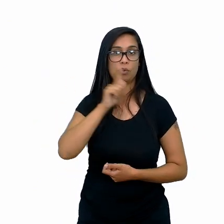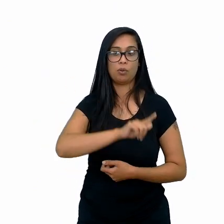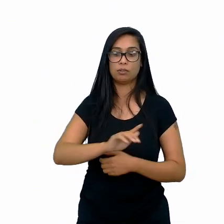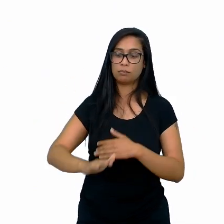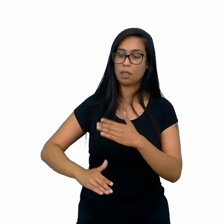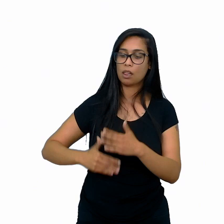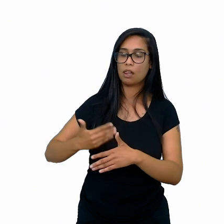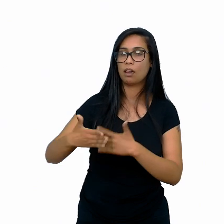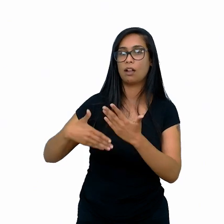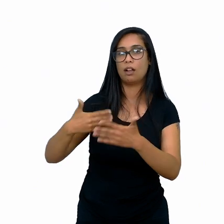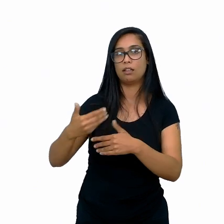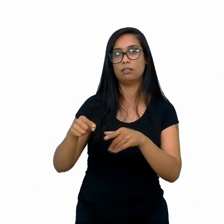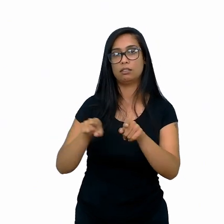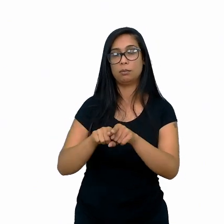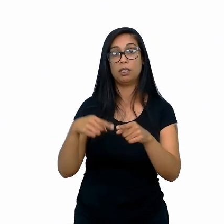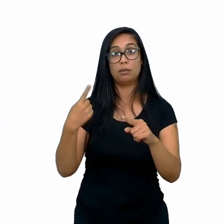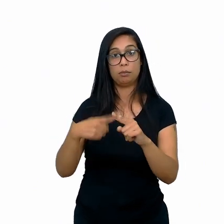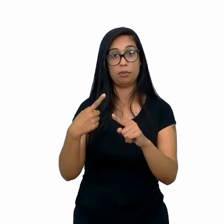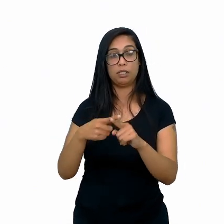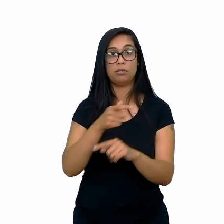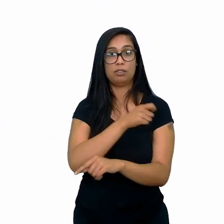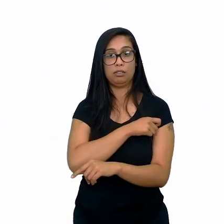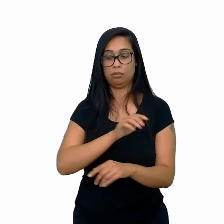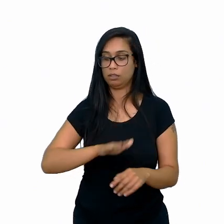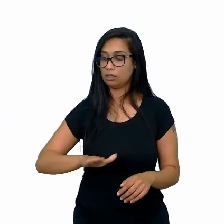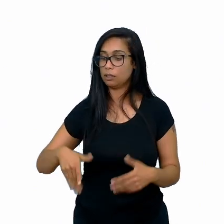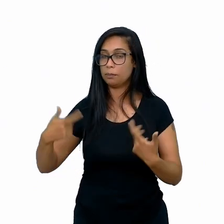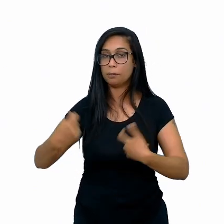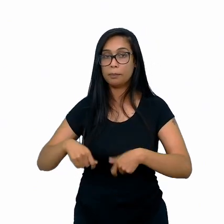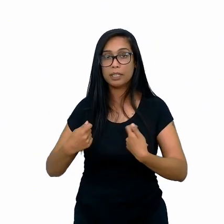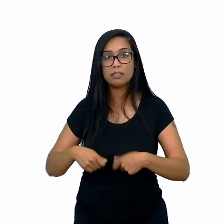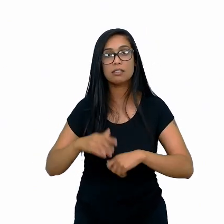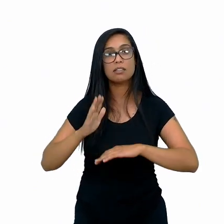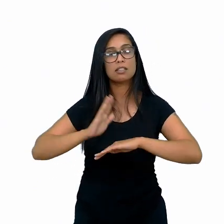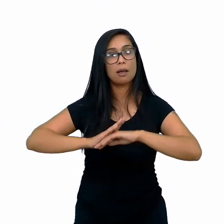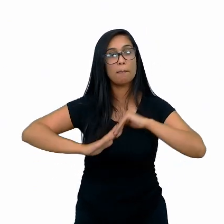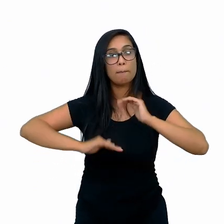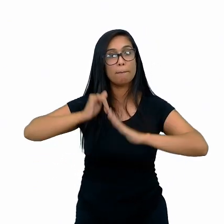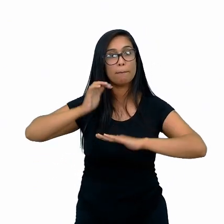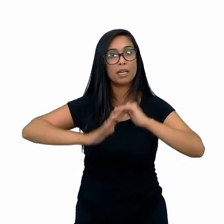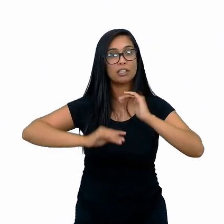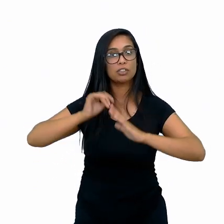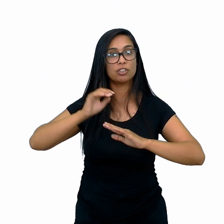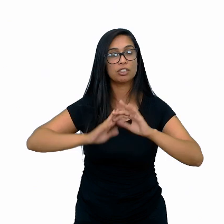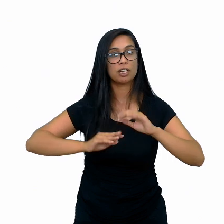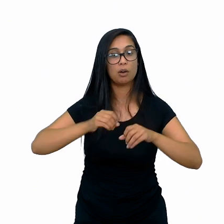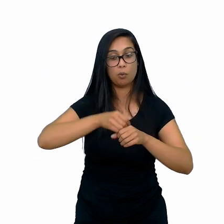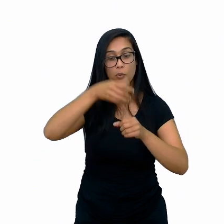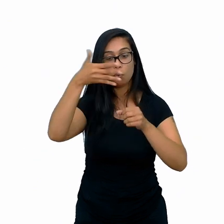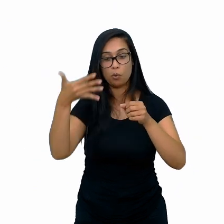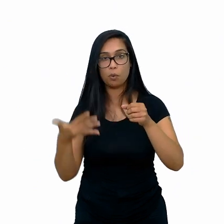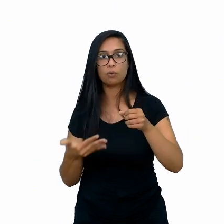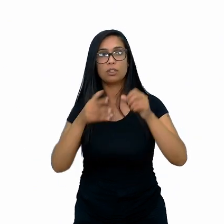pois os estudantes precisam produzir o conteúdo temático que será desenvolvido nos 2